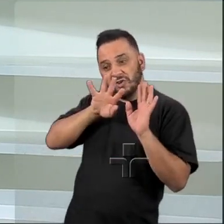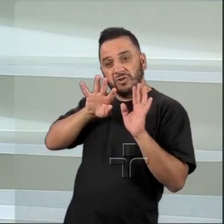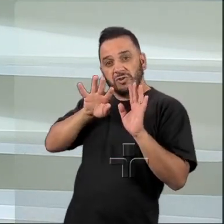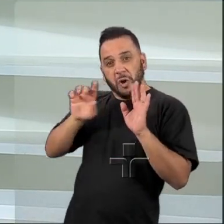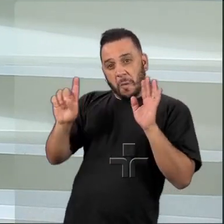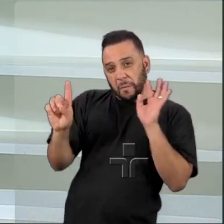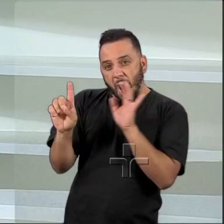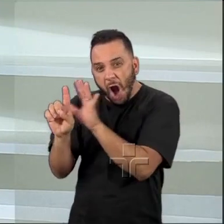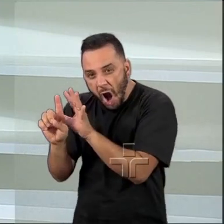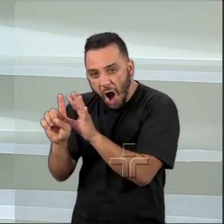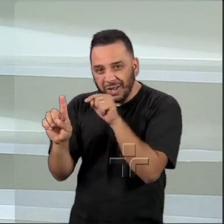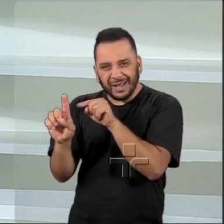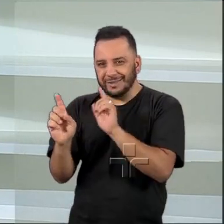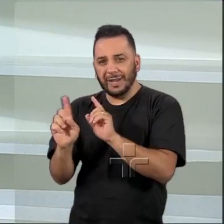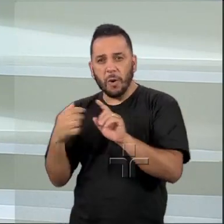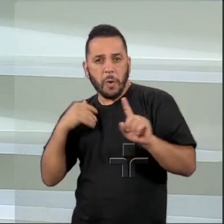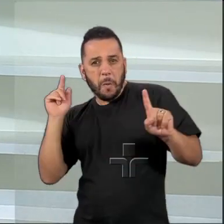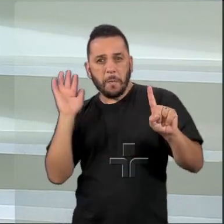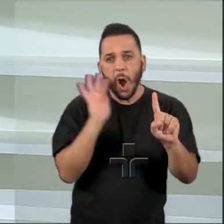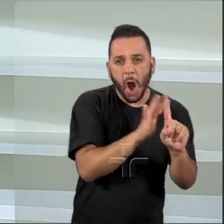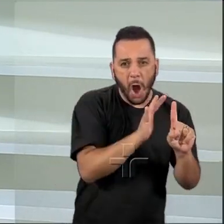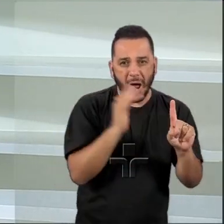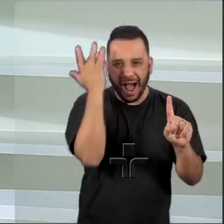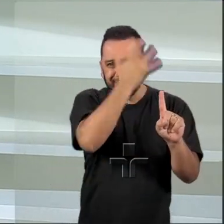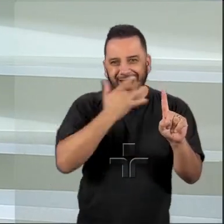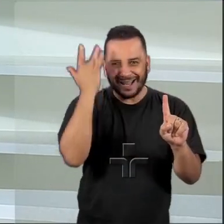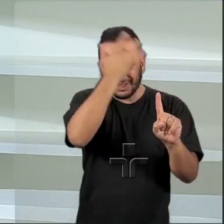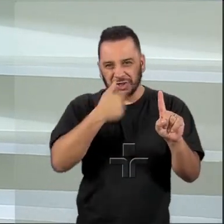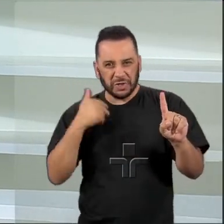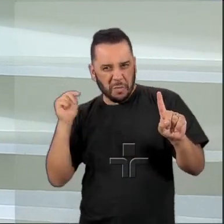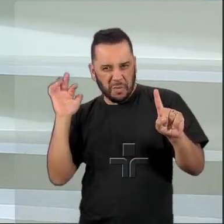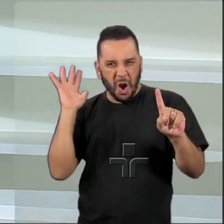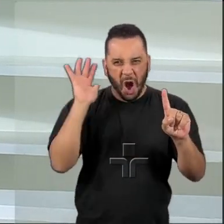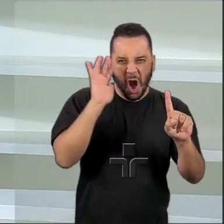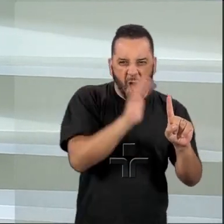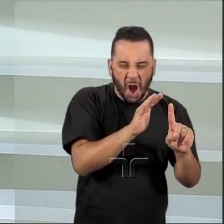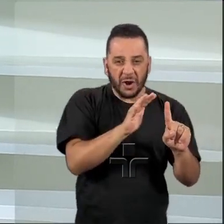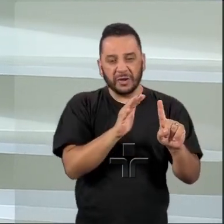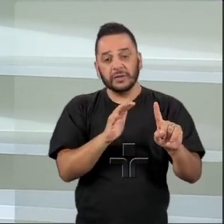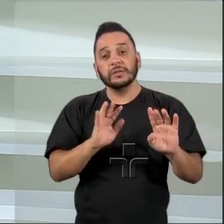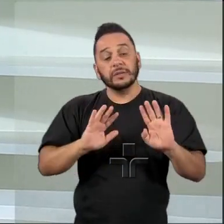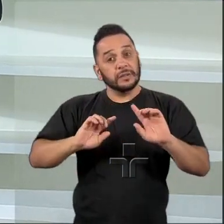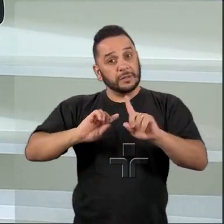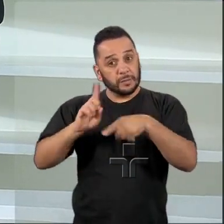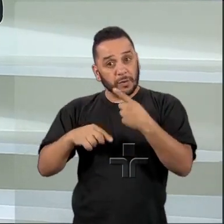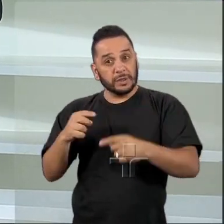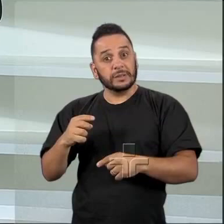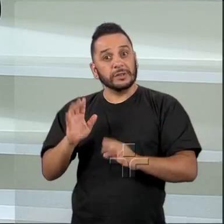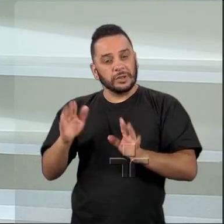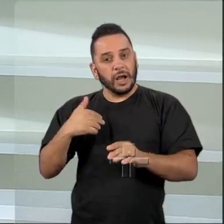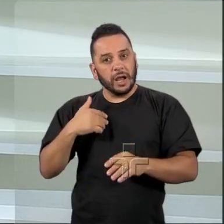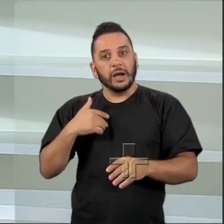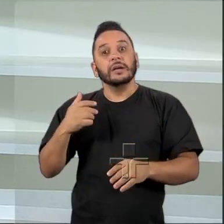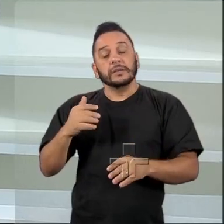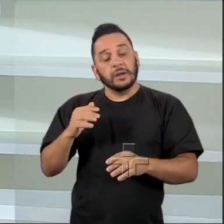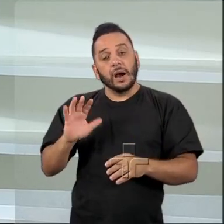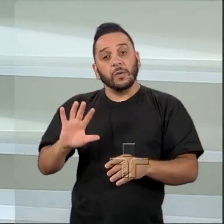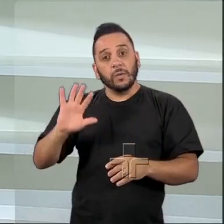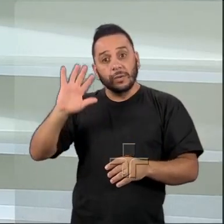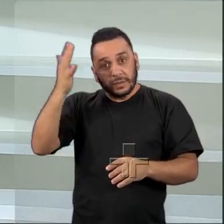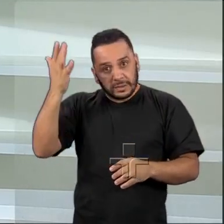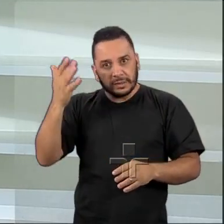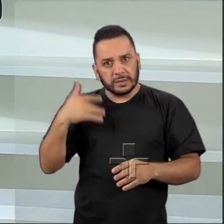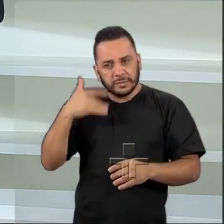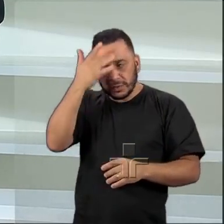2 gols no primeiro tempo, porque não foi marcado. No segundo tempo, já se descobre que o cara joga bola, que ele tem ali as